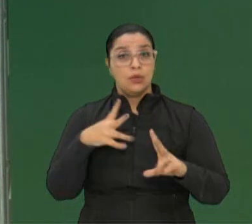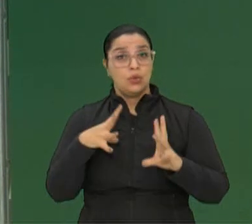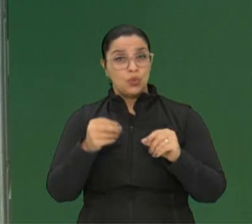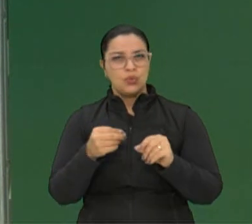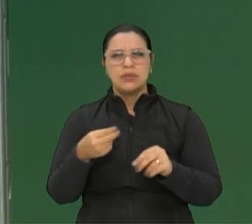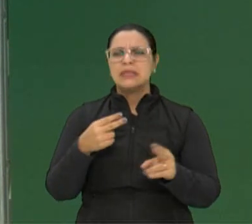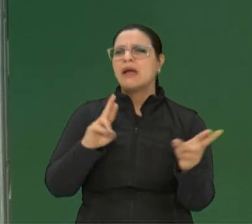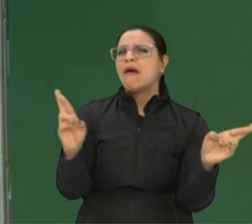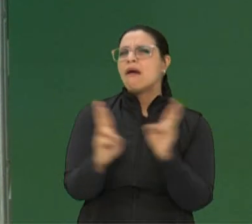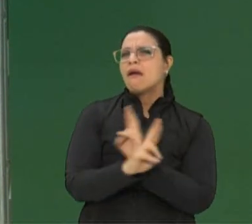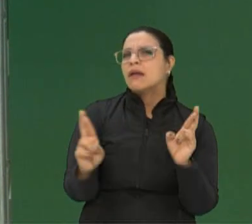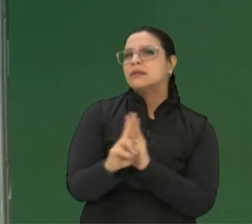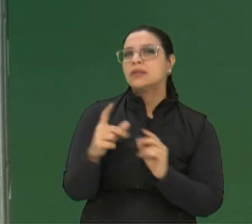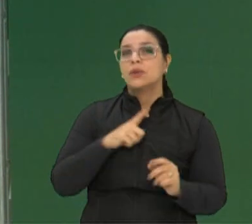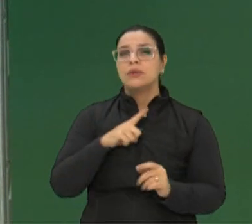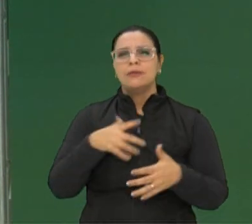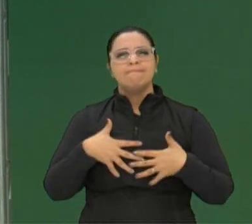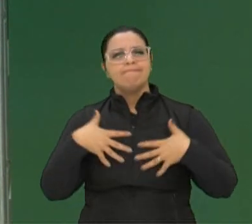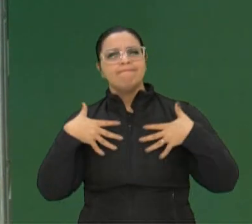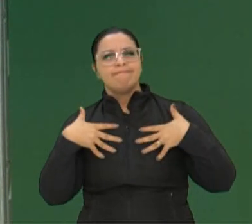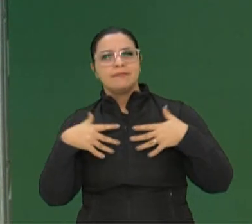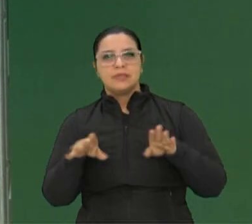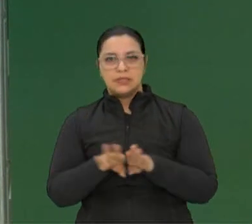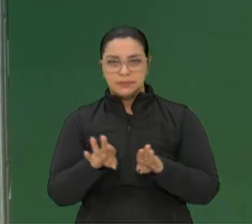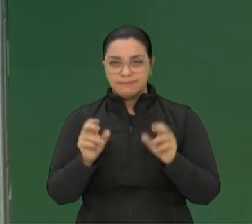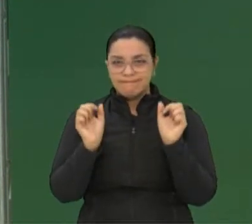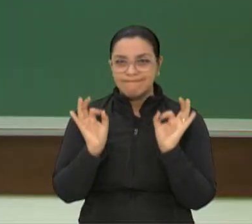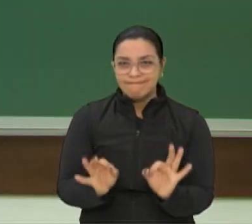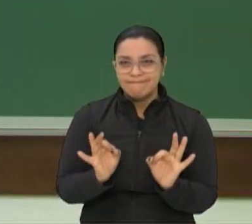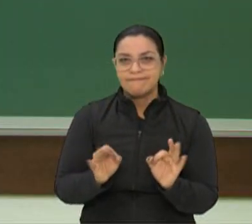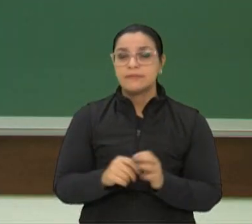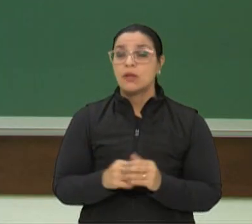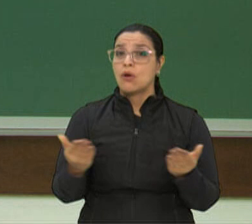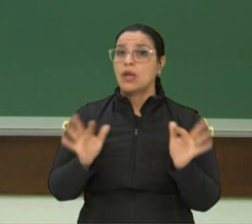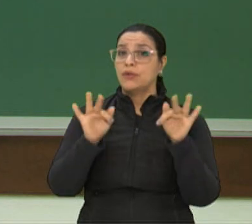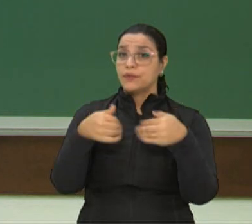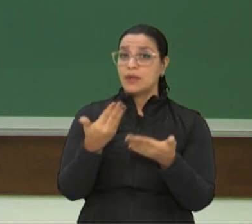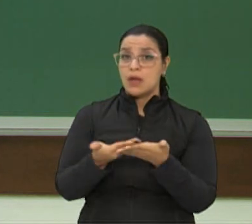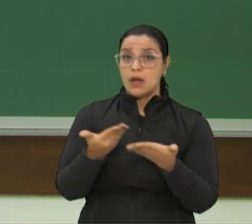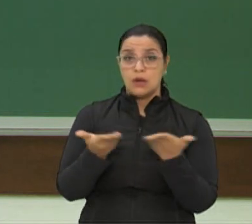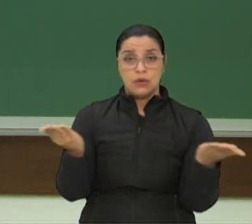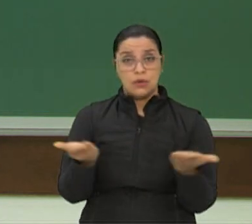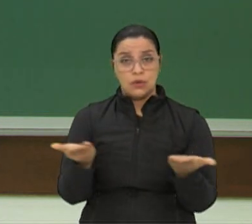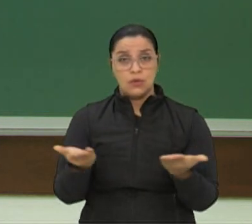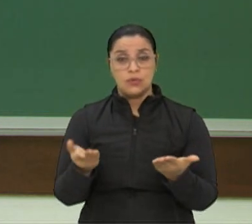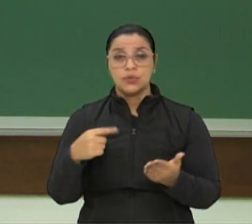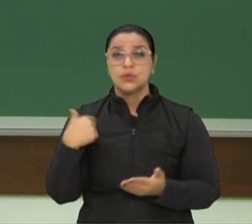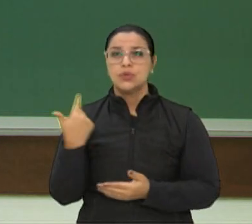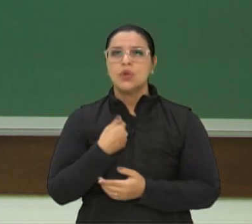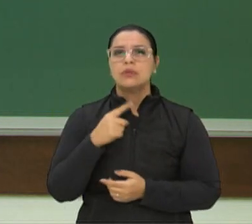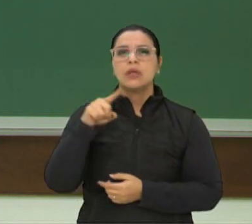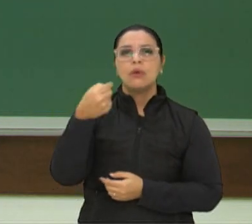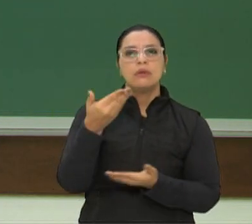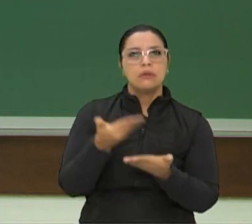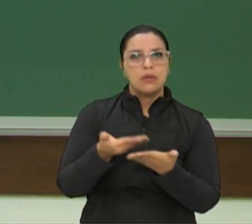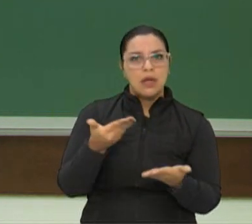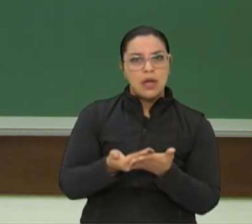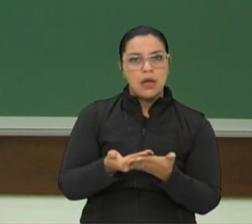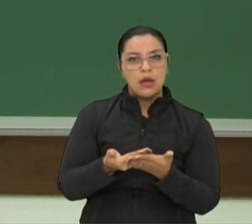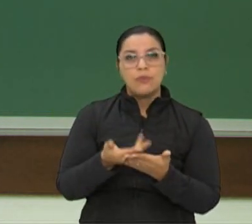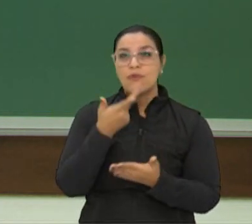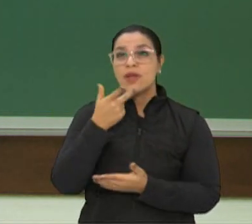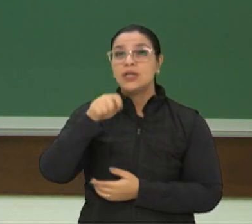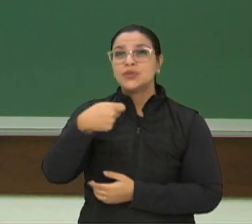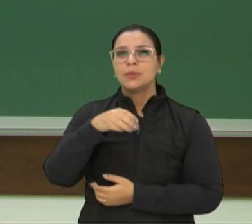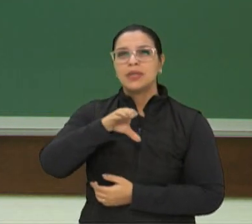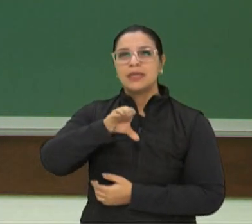utilidade tem relação com o agrado em Hume também, perfeito? Então, finalizamos nossa aula de hoje. No nosso próximo encontro trabalhamos o Kant,